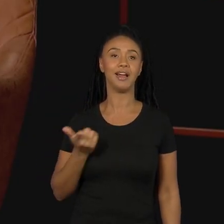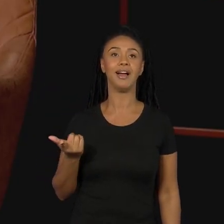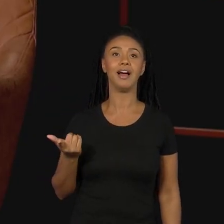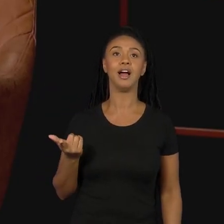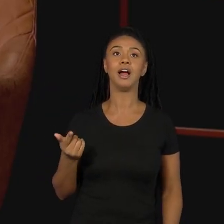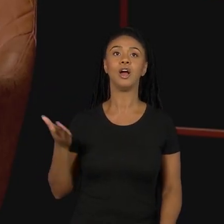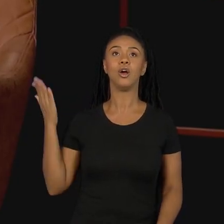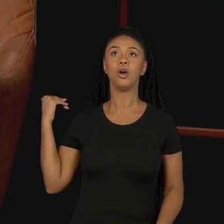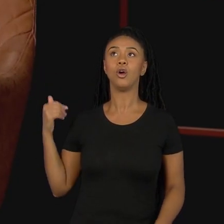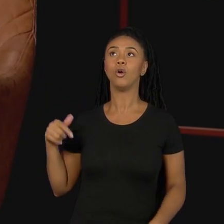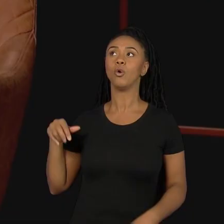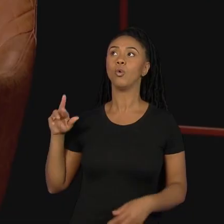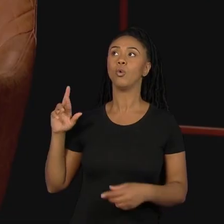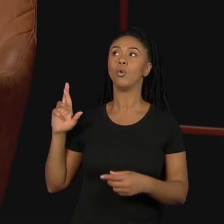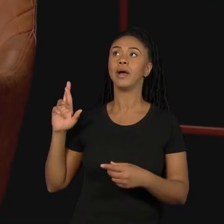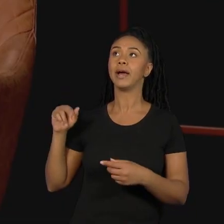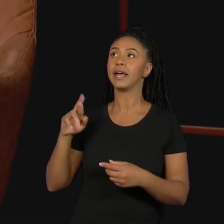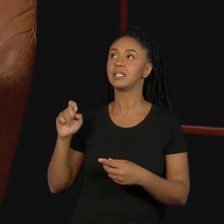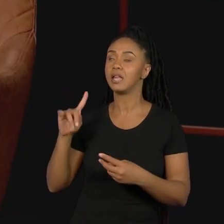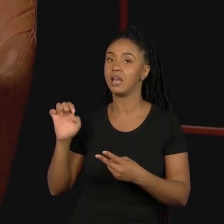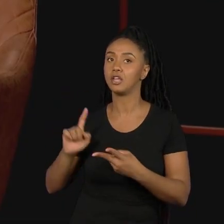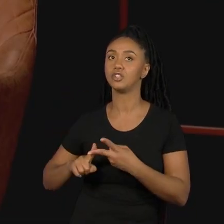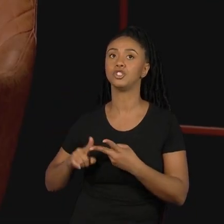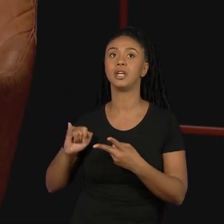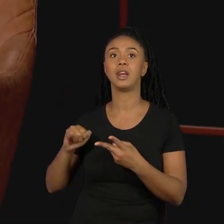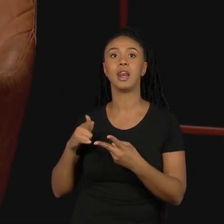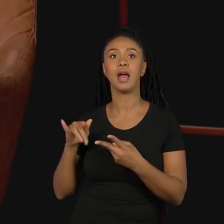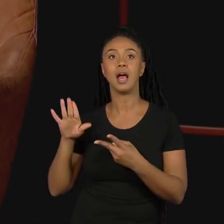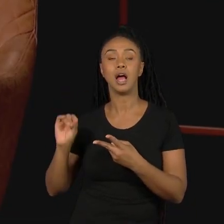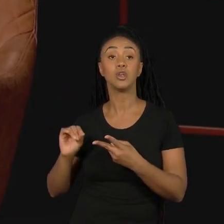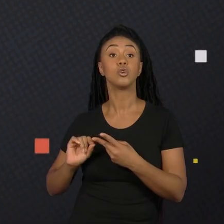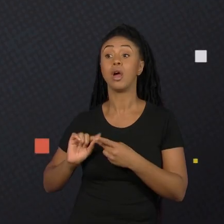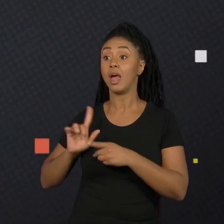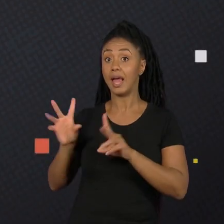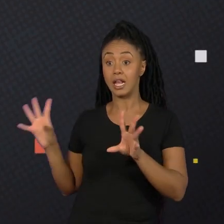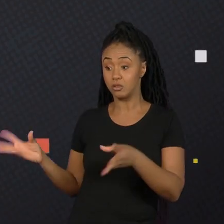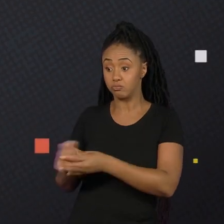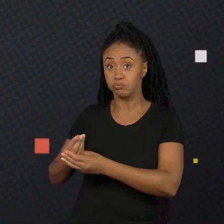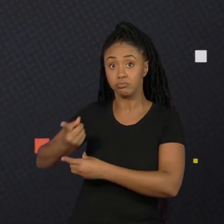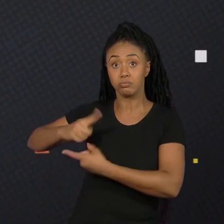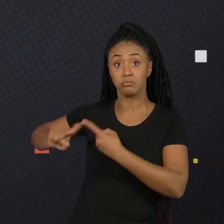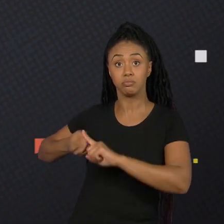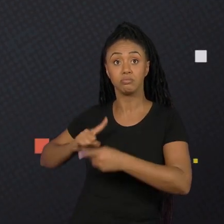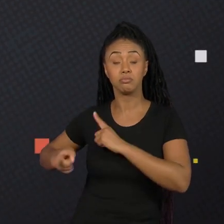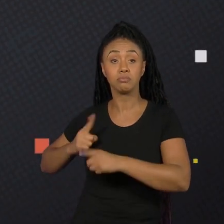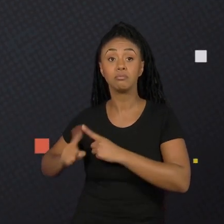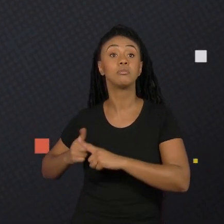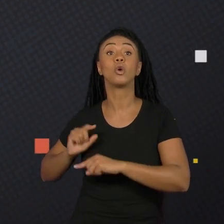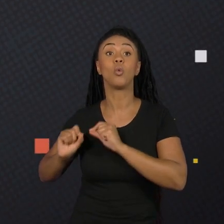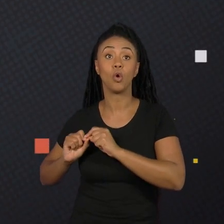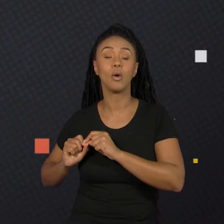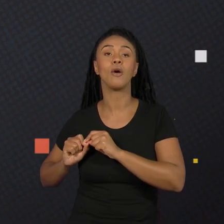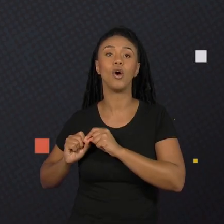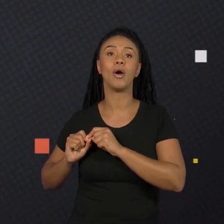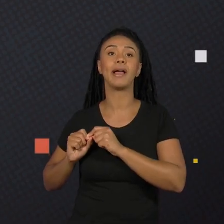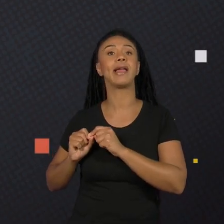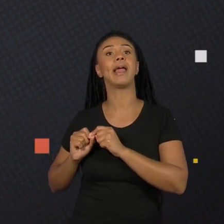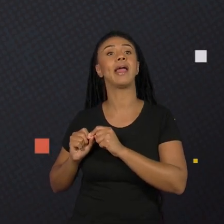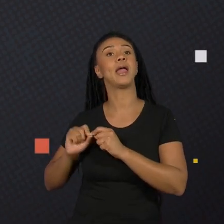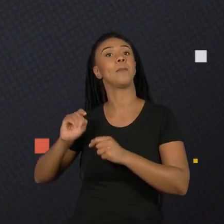o Rezende, o Nácio e o Maravelli, que abriu a Escola de Arte Brasil. A Bienal de 67 foi